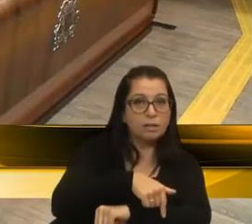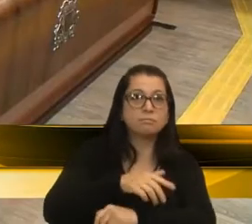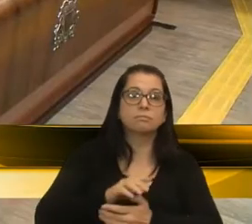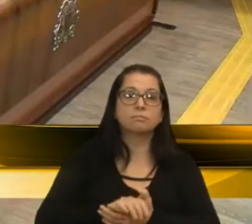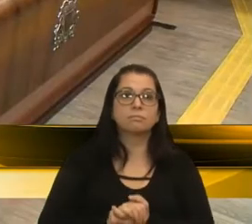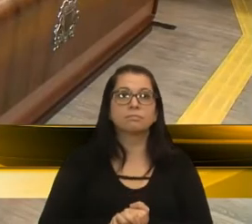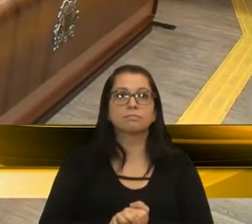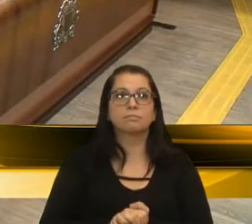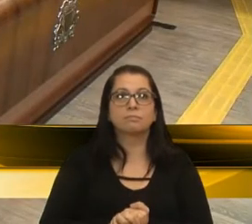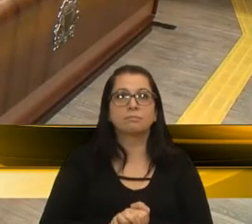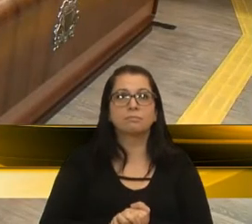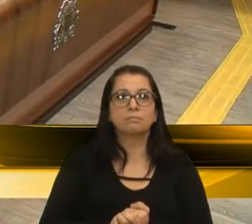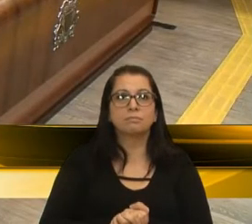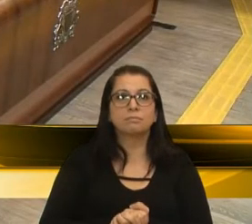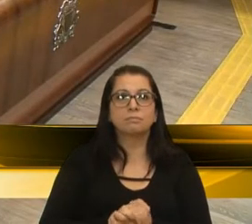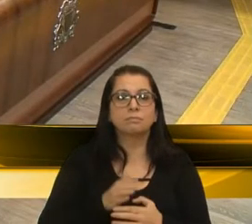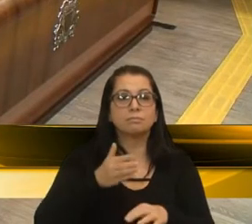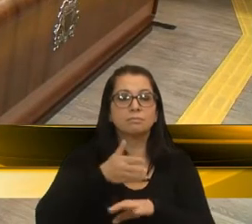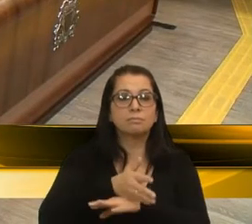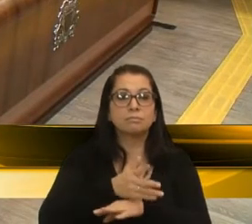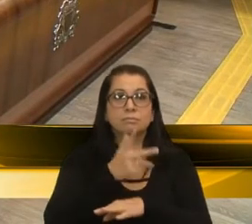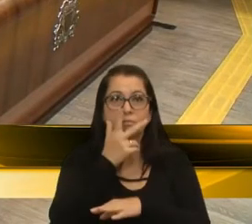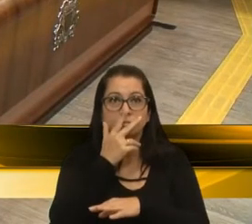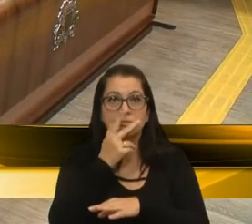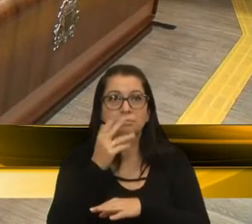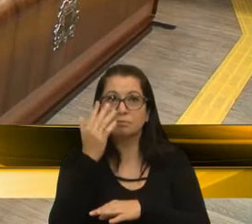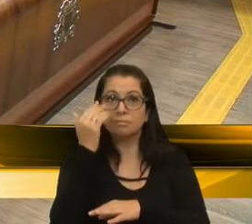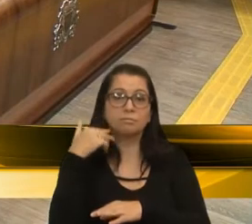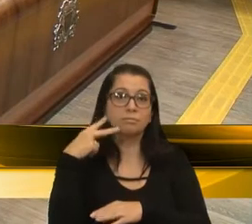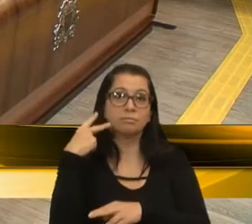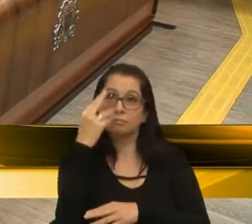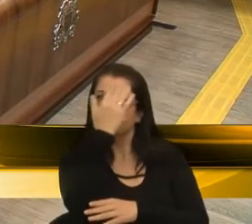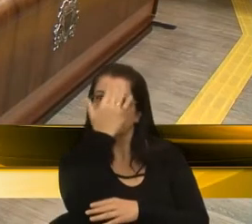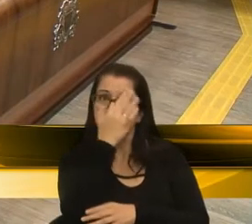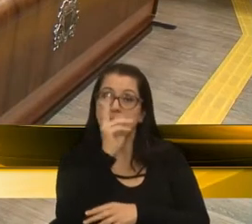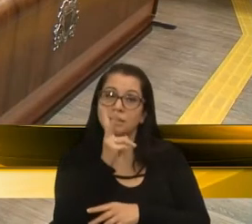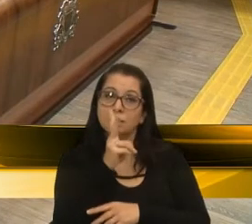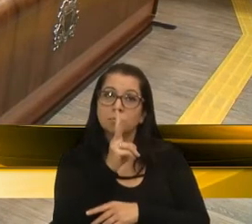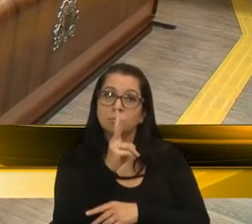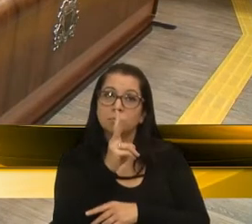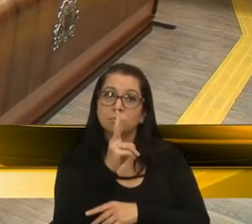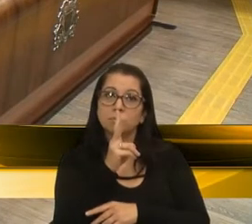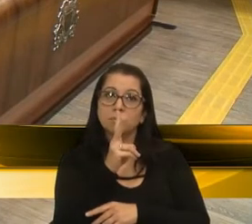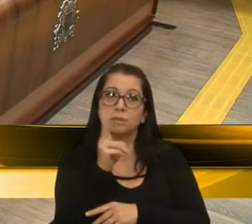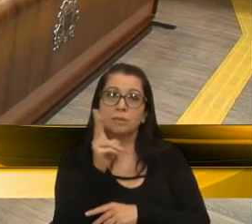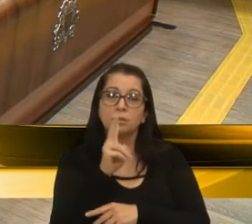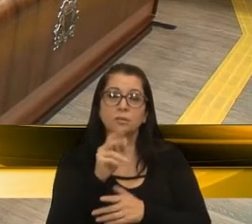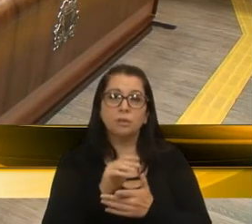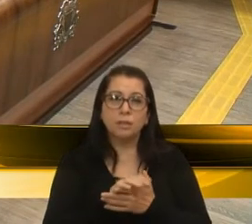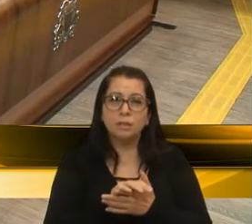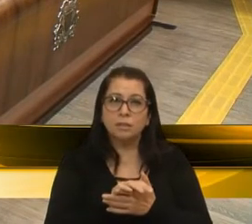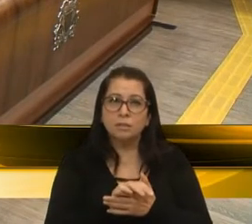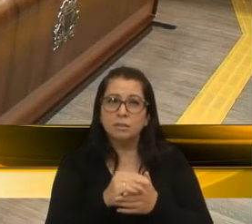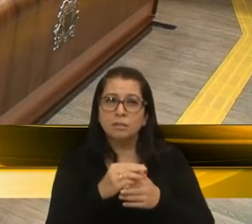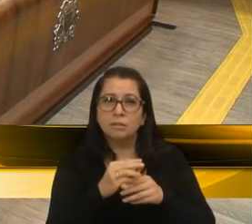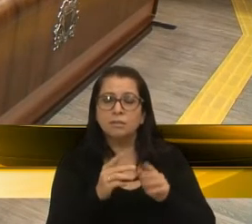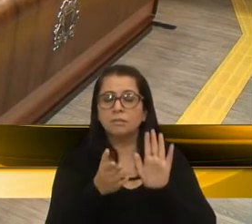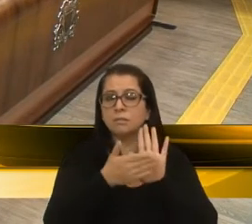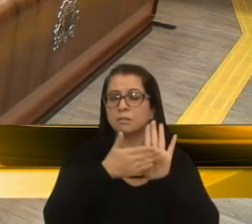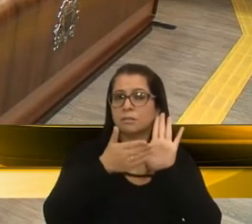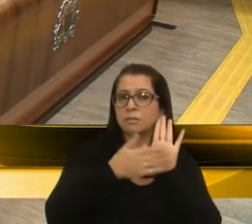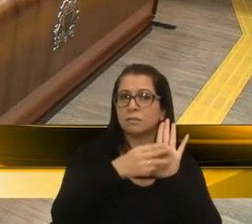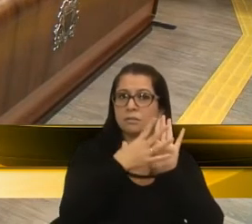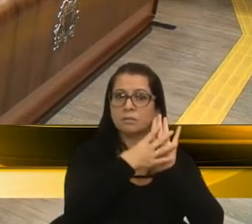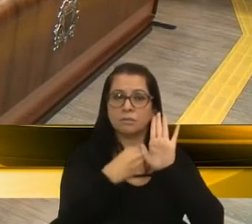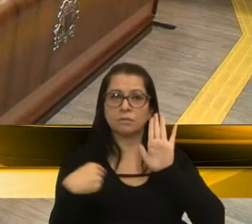e vai entrar exatamente, vereadora Adiló, naquilo que nós sempre propugnávamos, né? Um modelo parecido com o que está